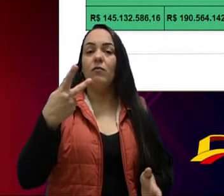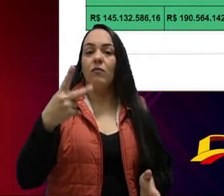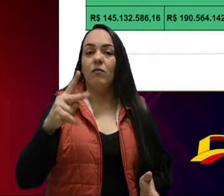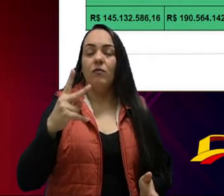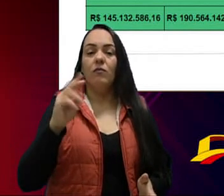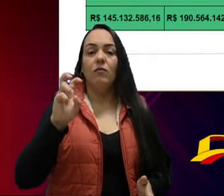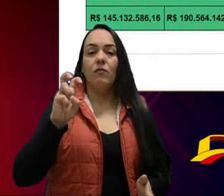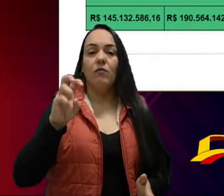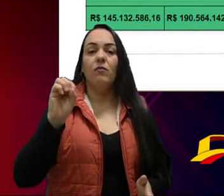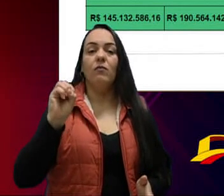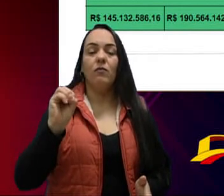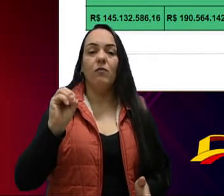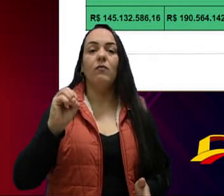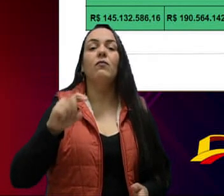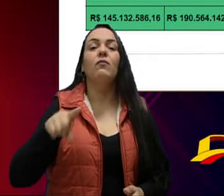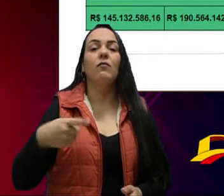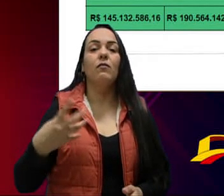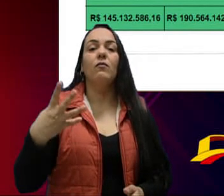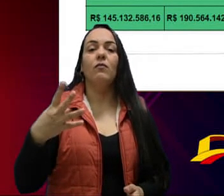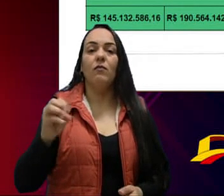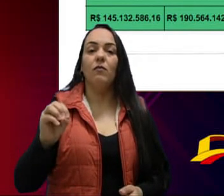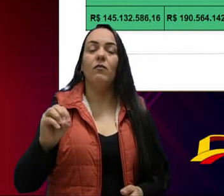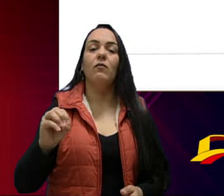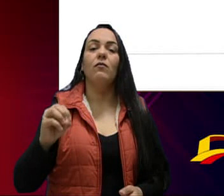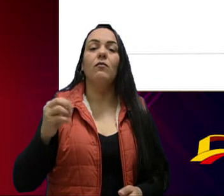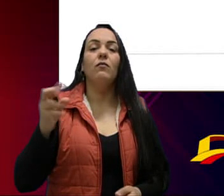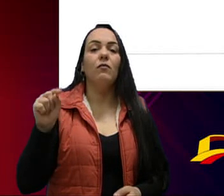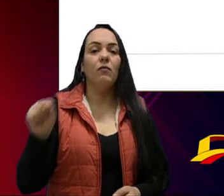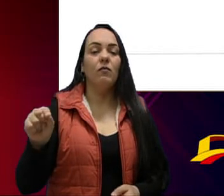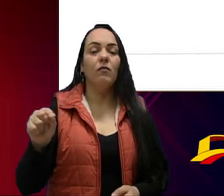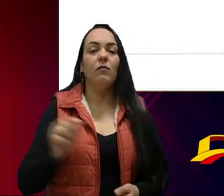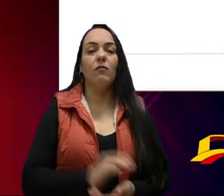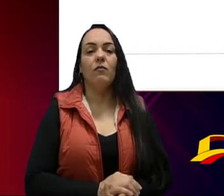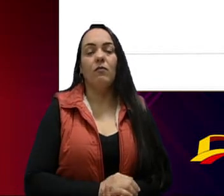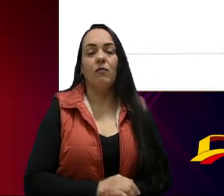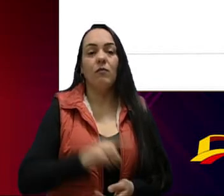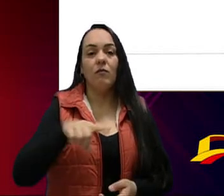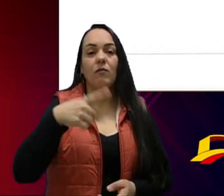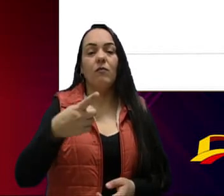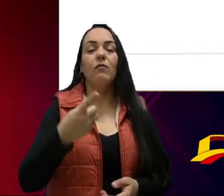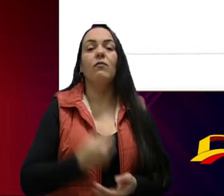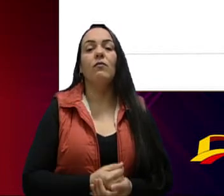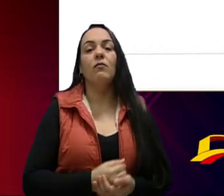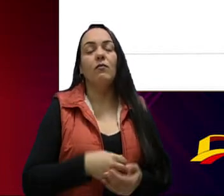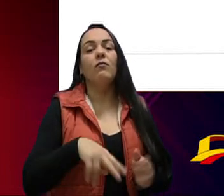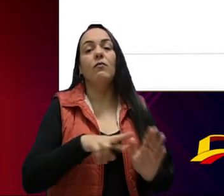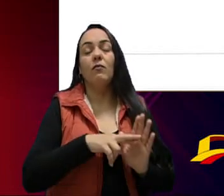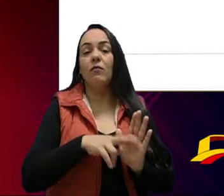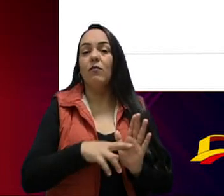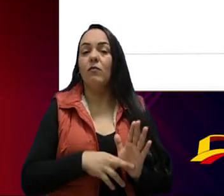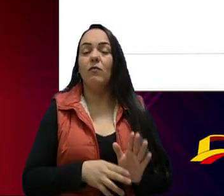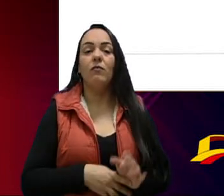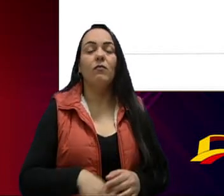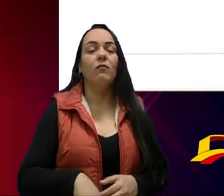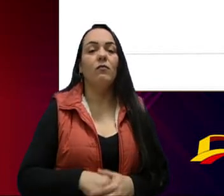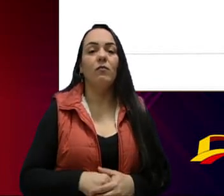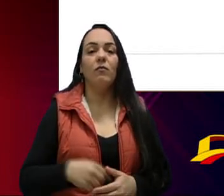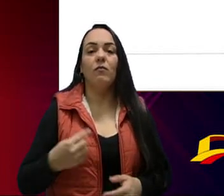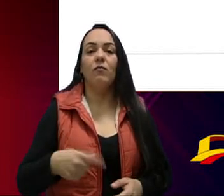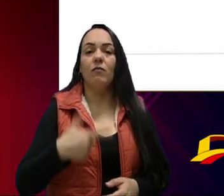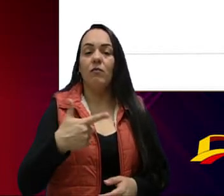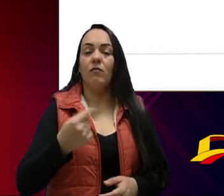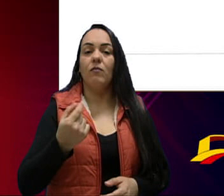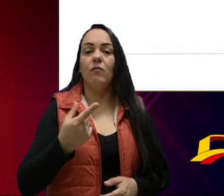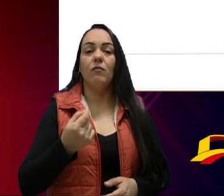50040000 o próximo quadro recursos extraordinários recebidos em